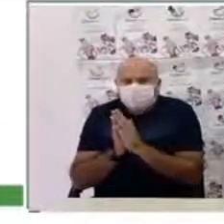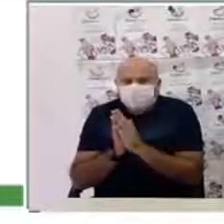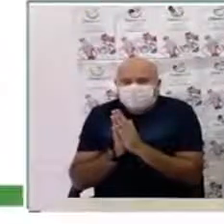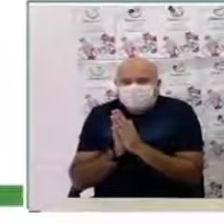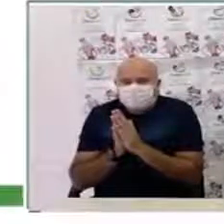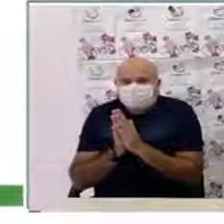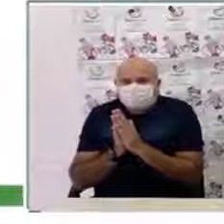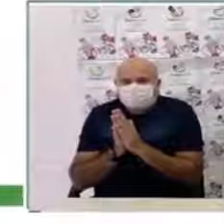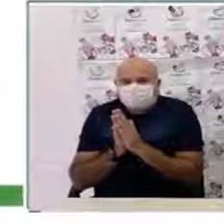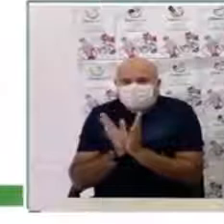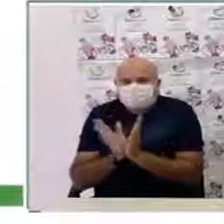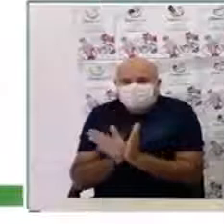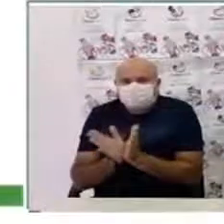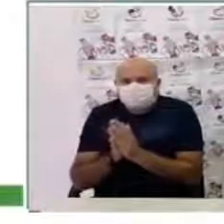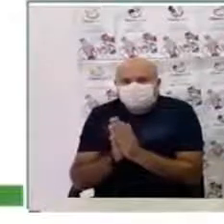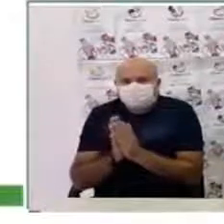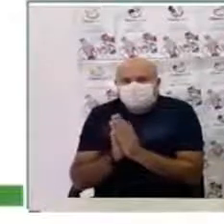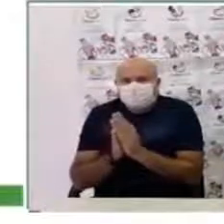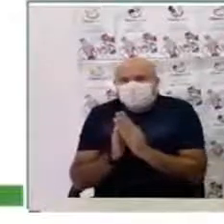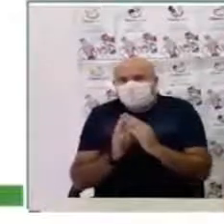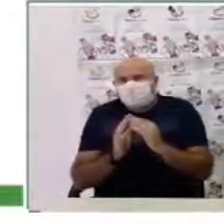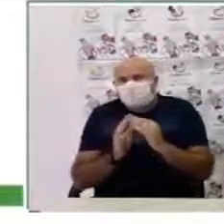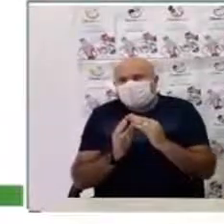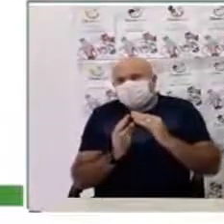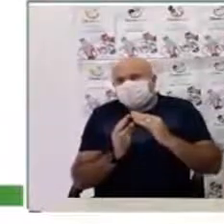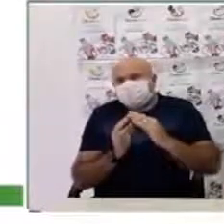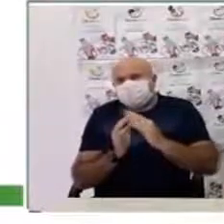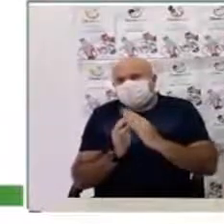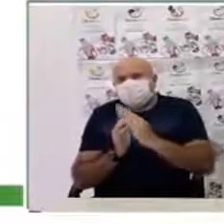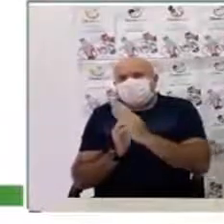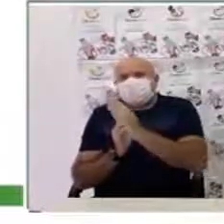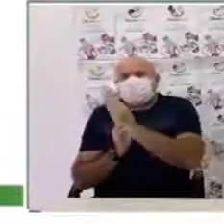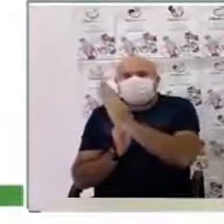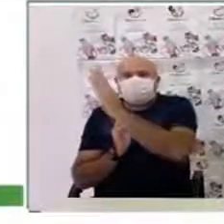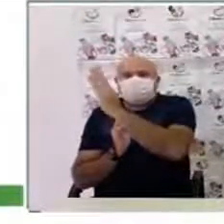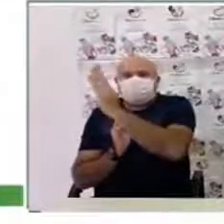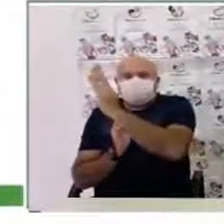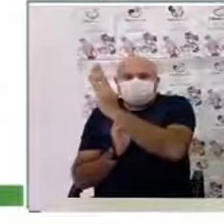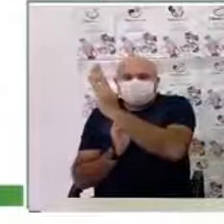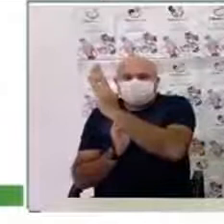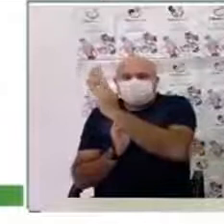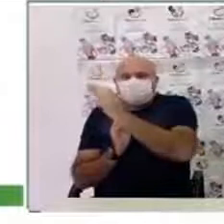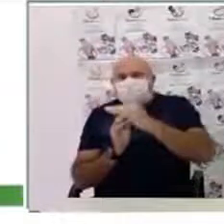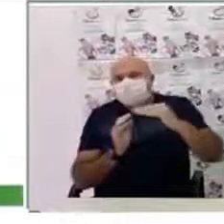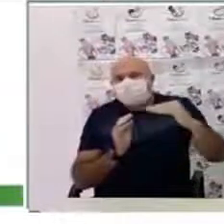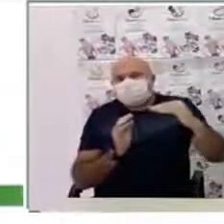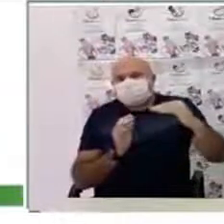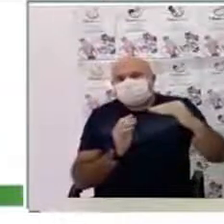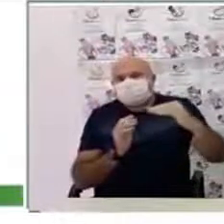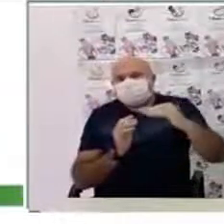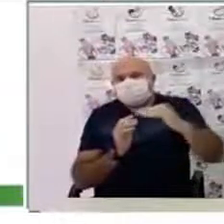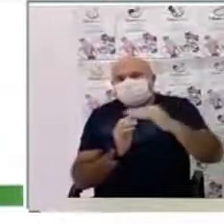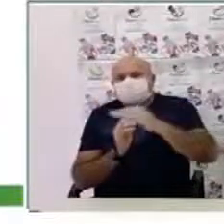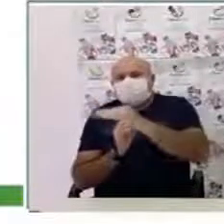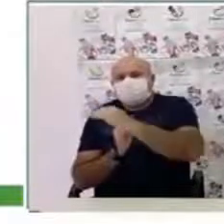radiação, se desdobra em 3 tipos. Ocorre uma parte que desvia para a placa positiva. Uma parte desse